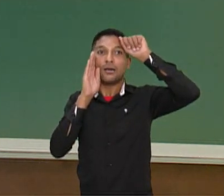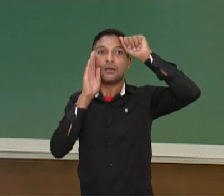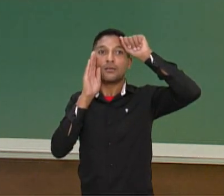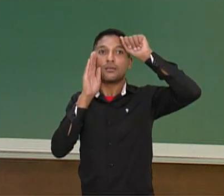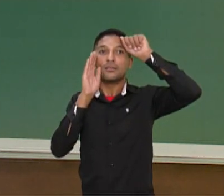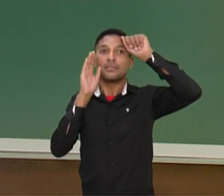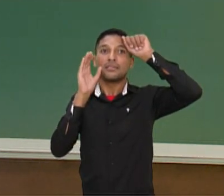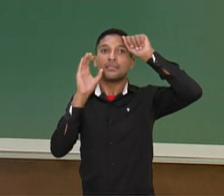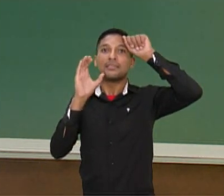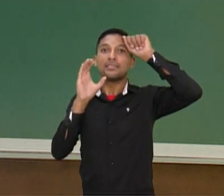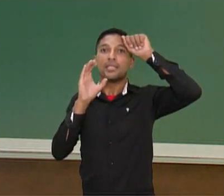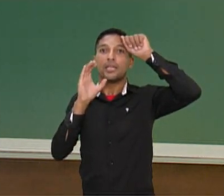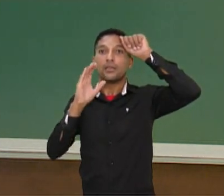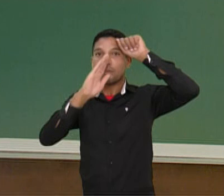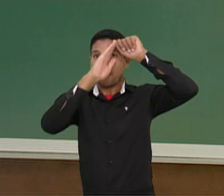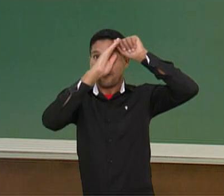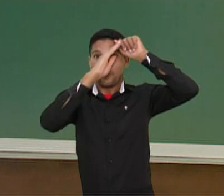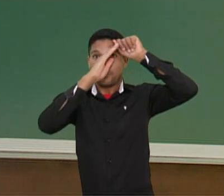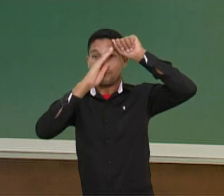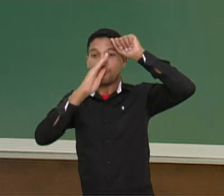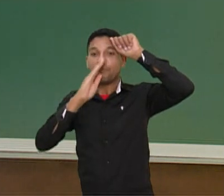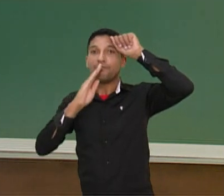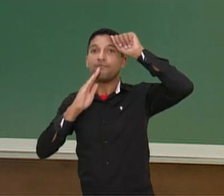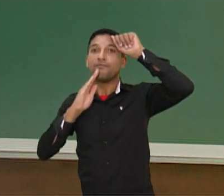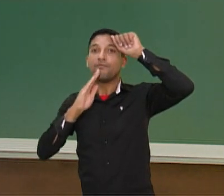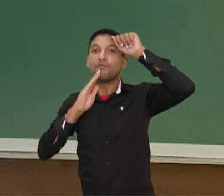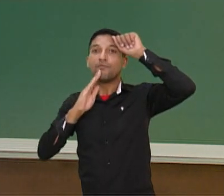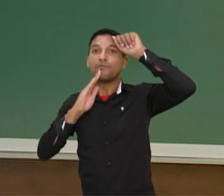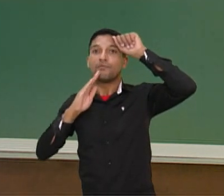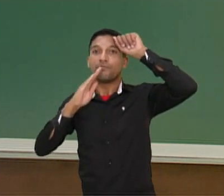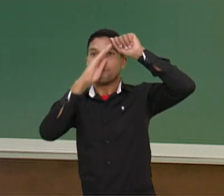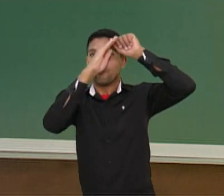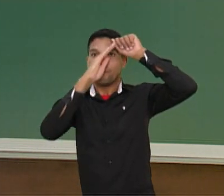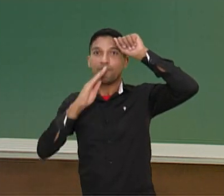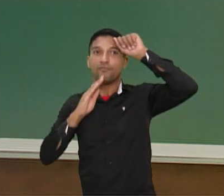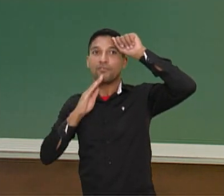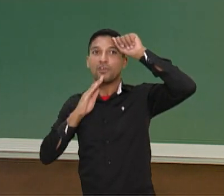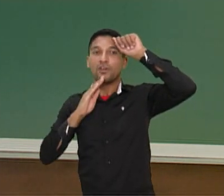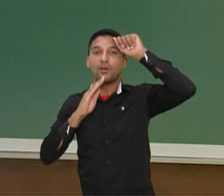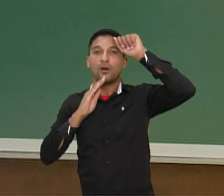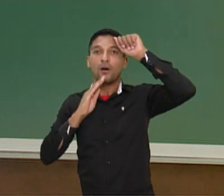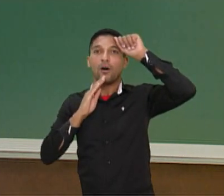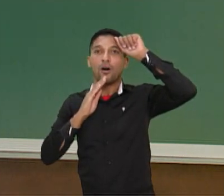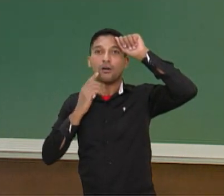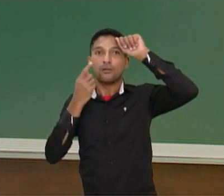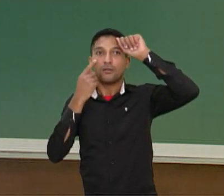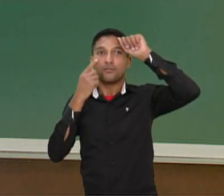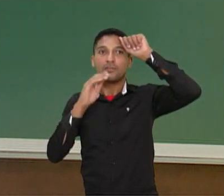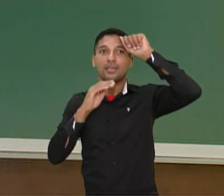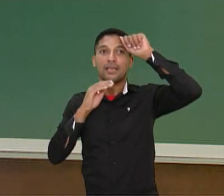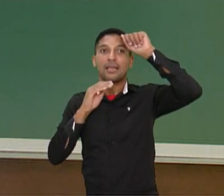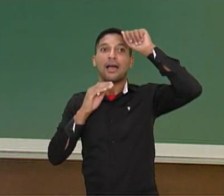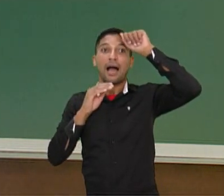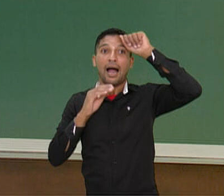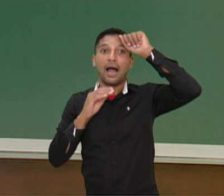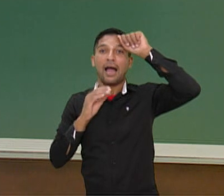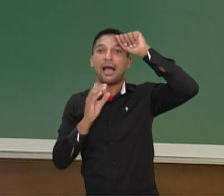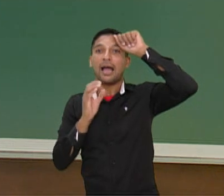Mas eu tenho outra. O D com o B, o D com o A, que é o mesmo AD, né?